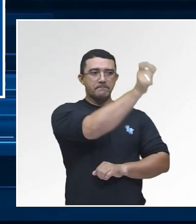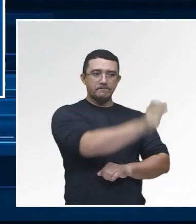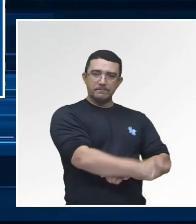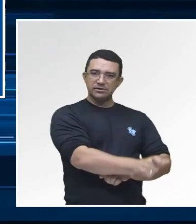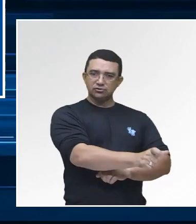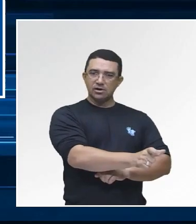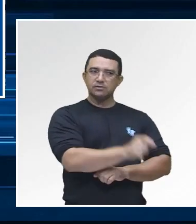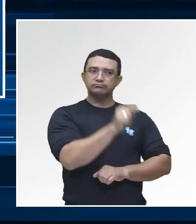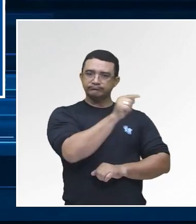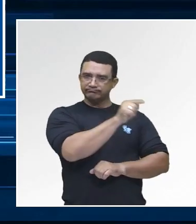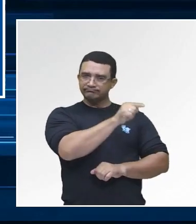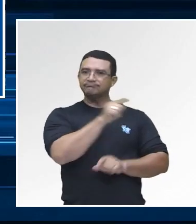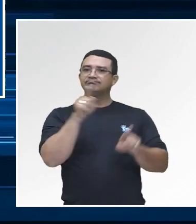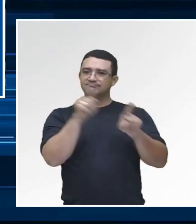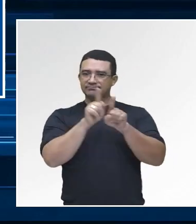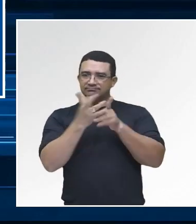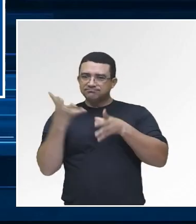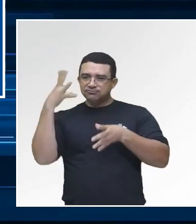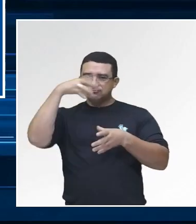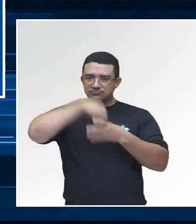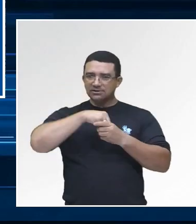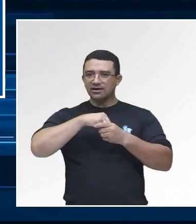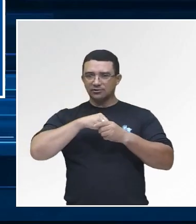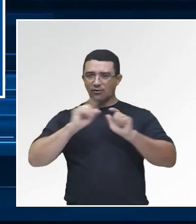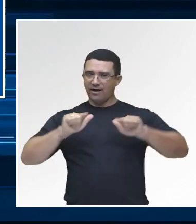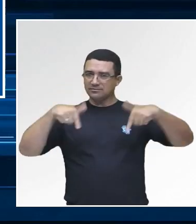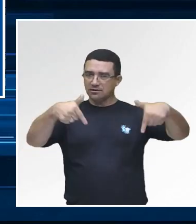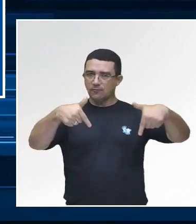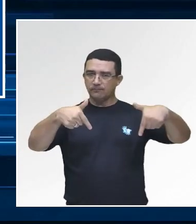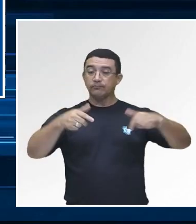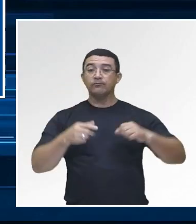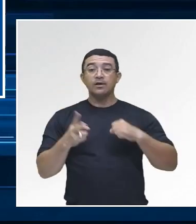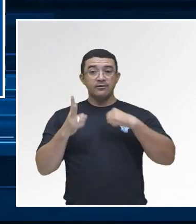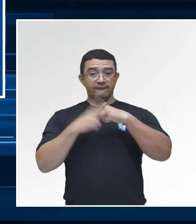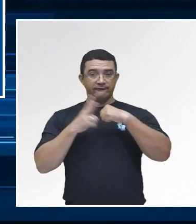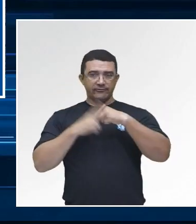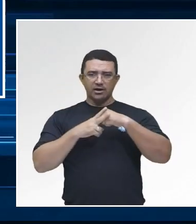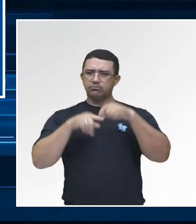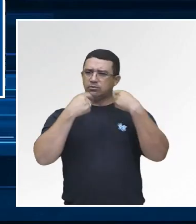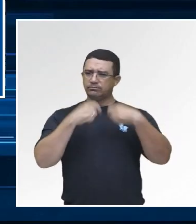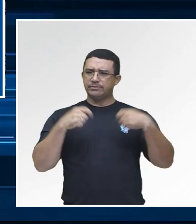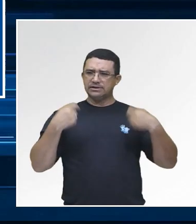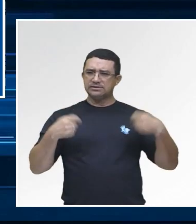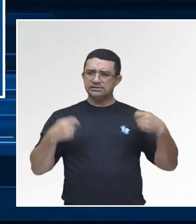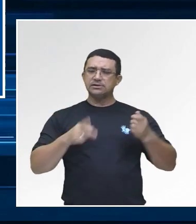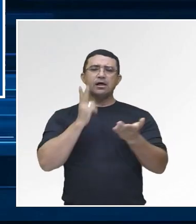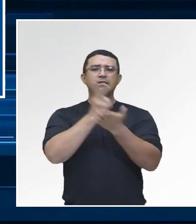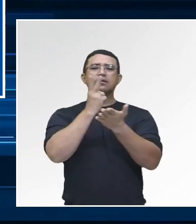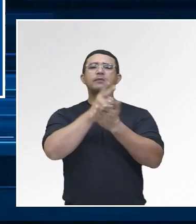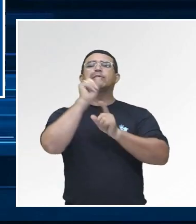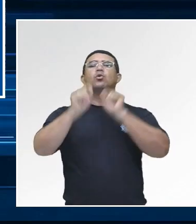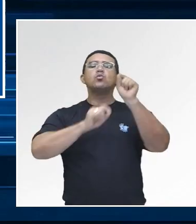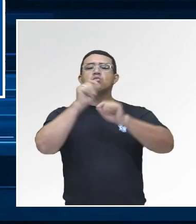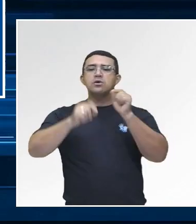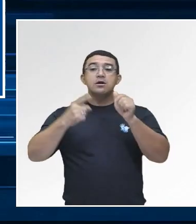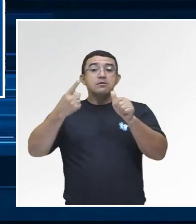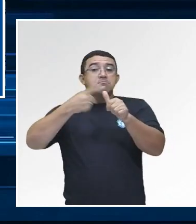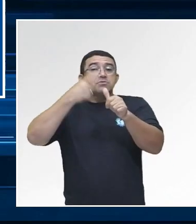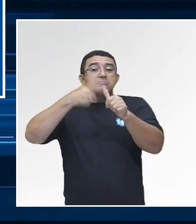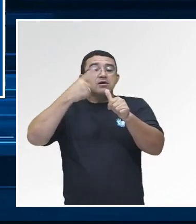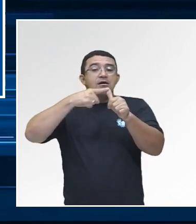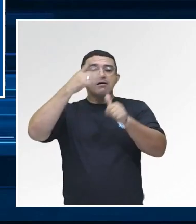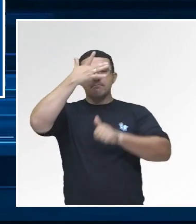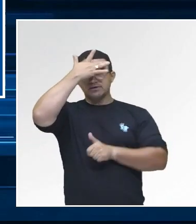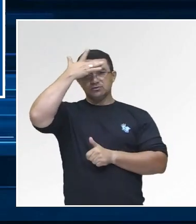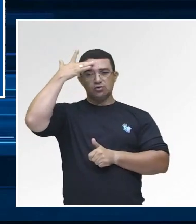da ação. E os verbos devem permanecer em primeira pessoa. Por